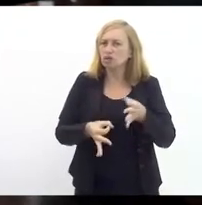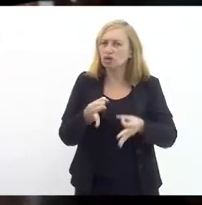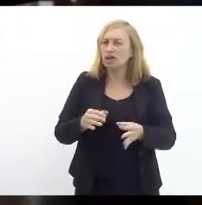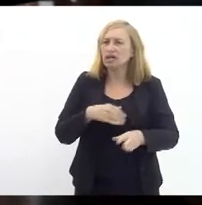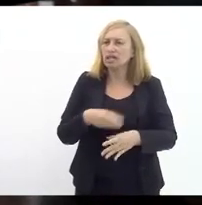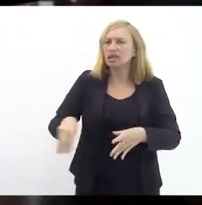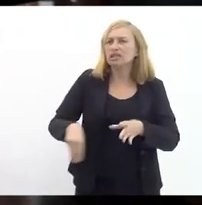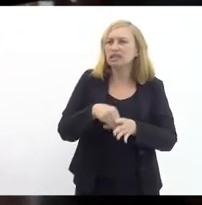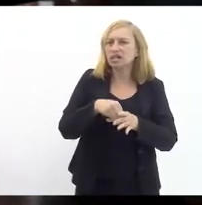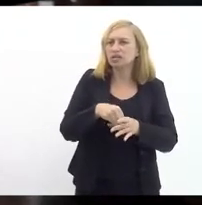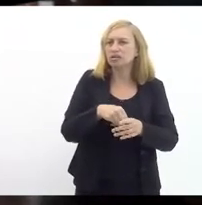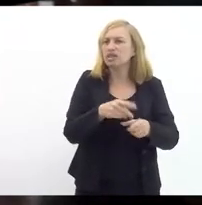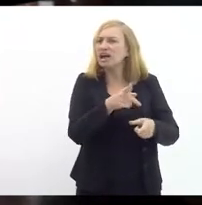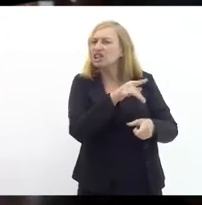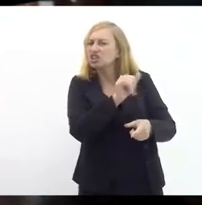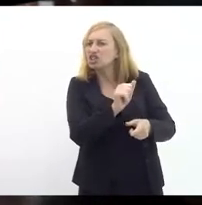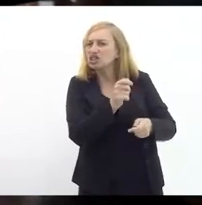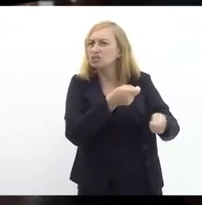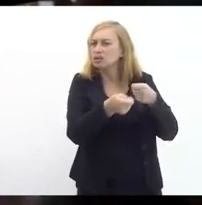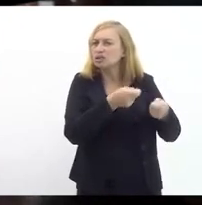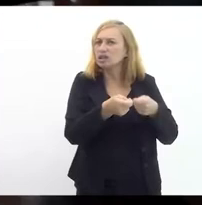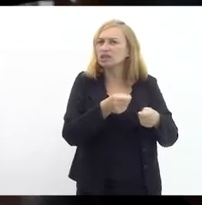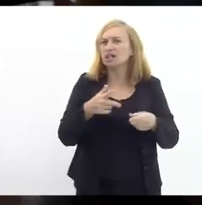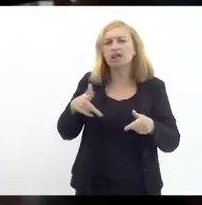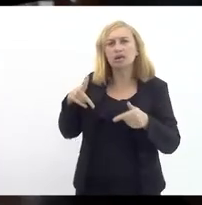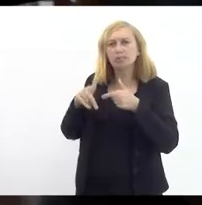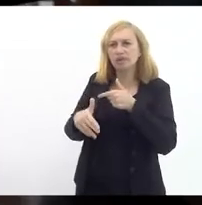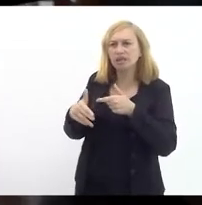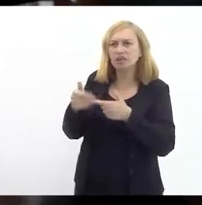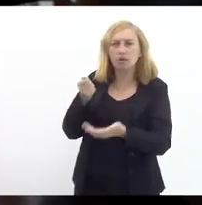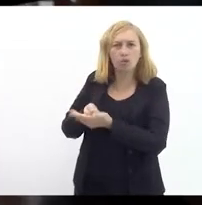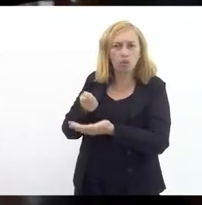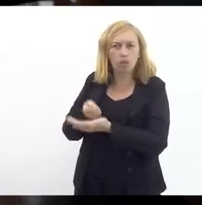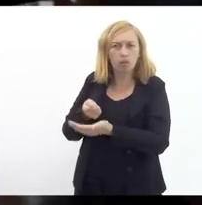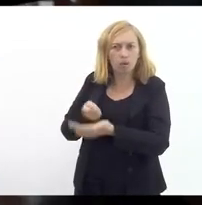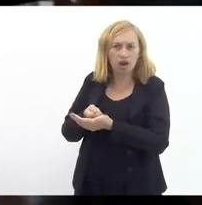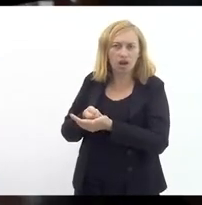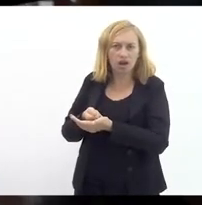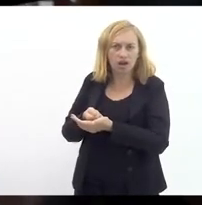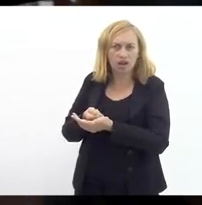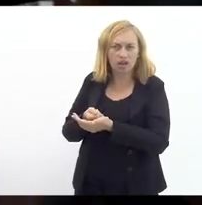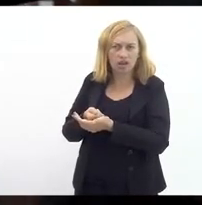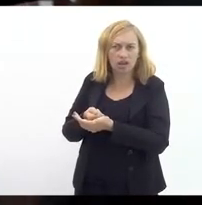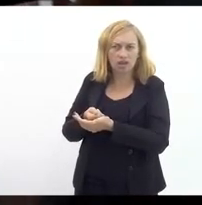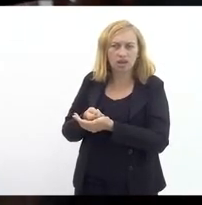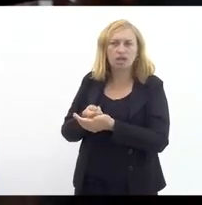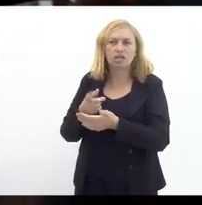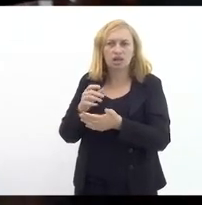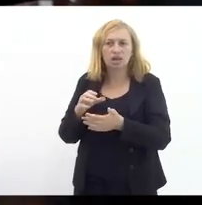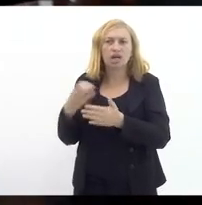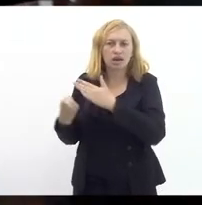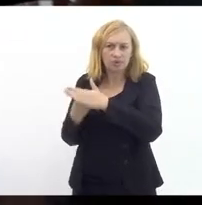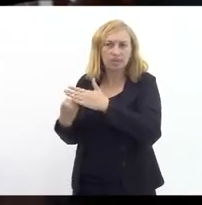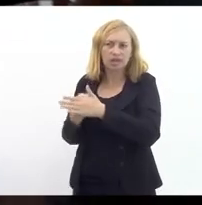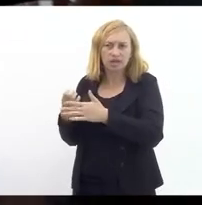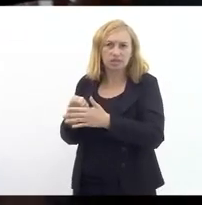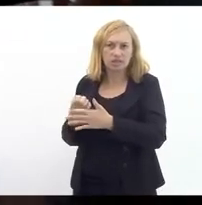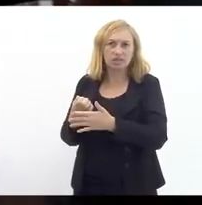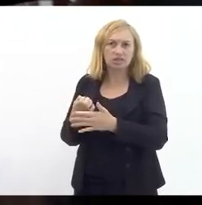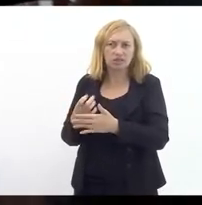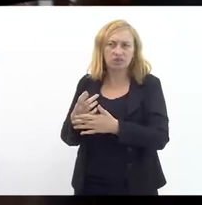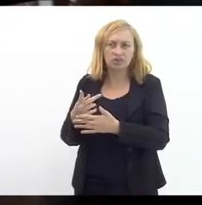agência reguladora. A agência impediu a cobrança, é isso? A cobrança, exato. A concessionária pleiteou isso, foi isso? A concessionária pleiteou que